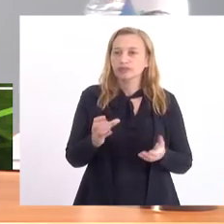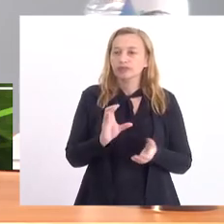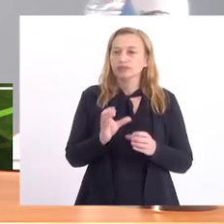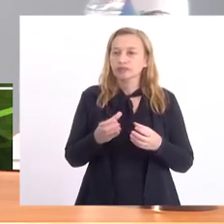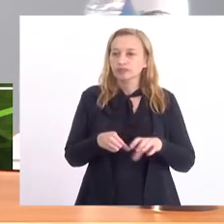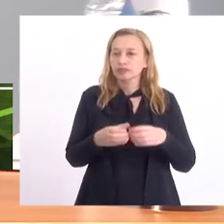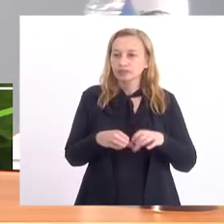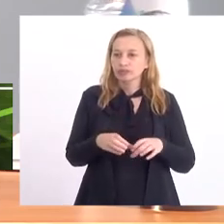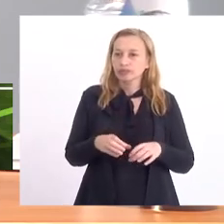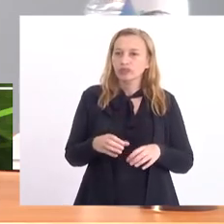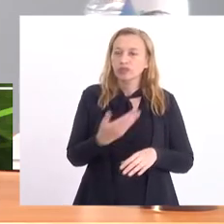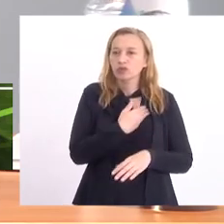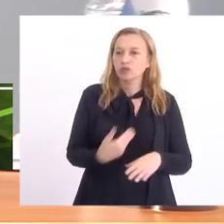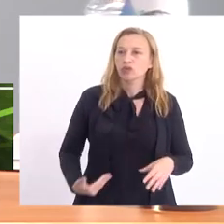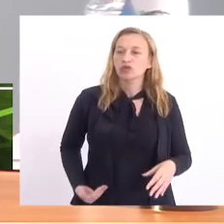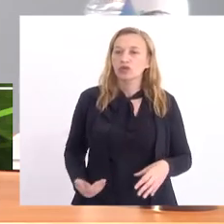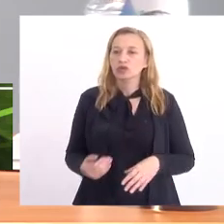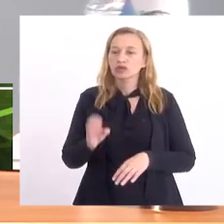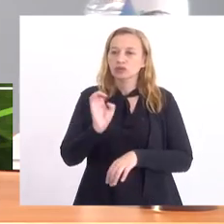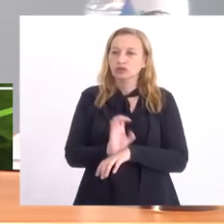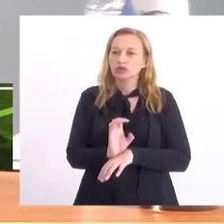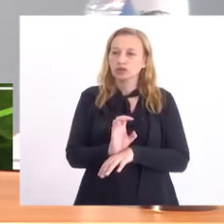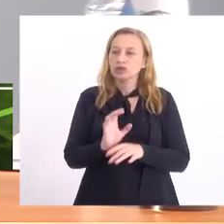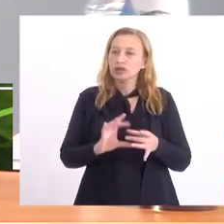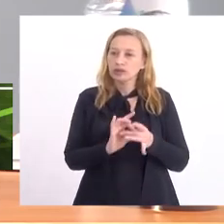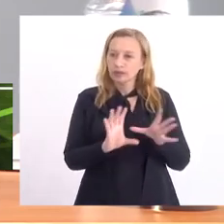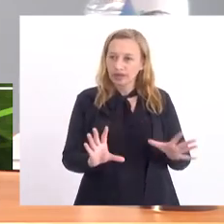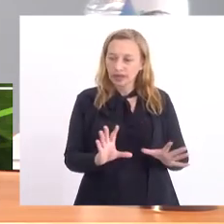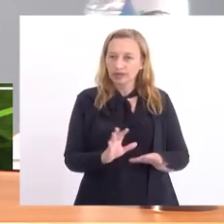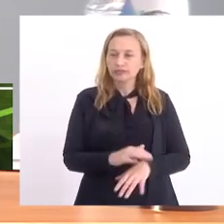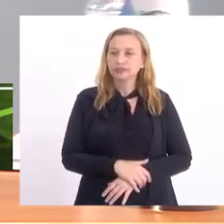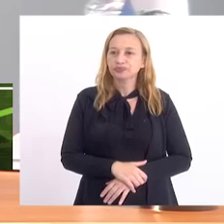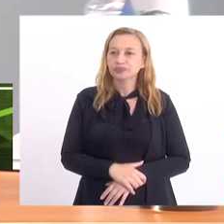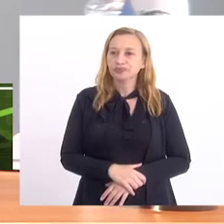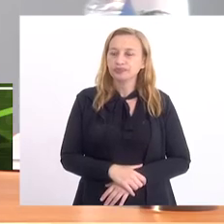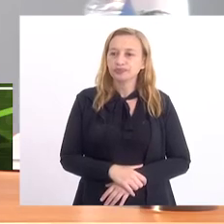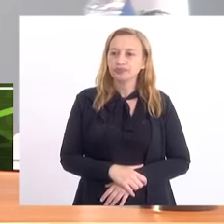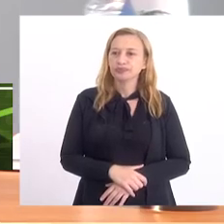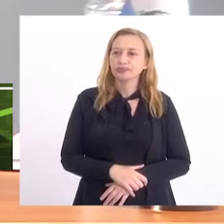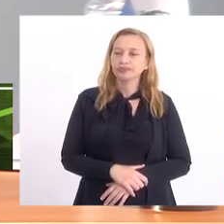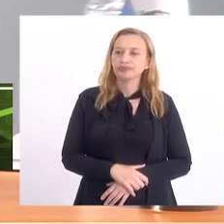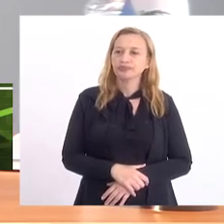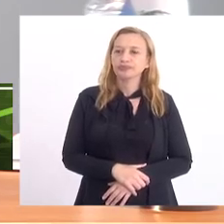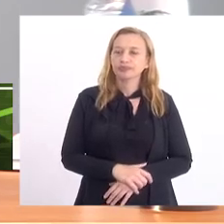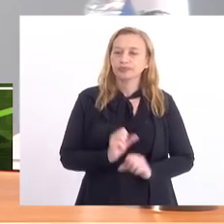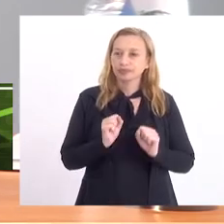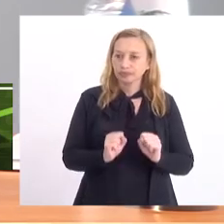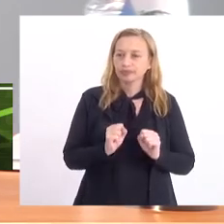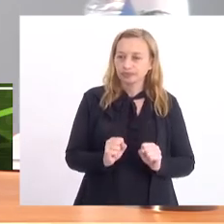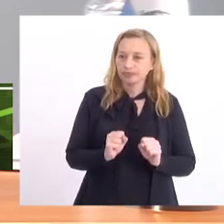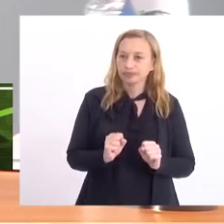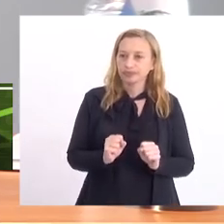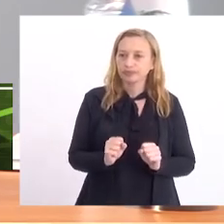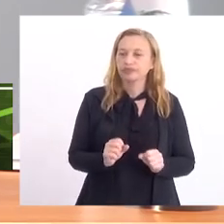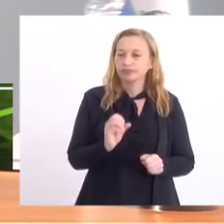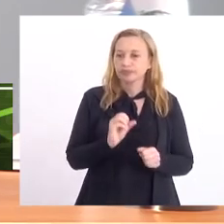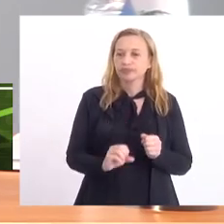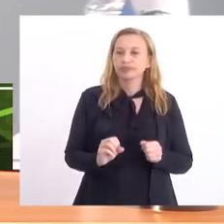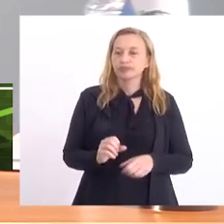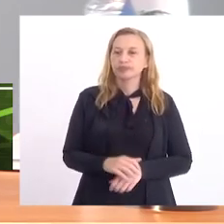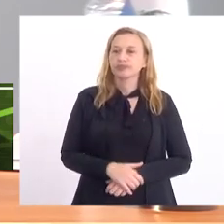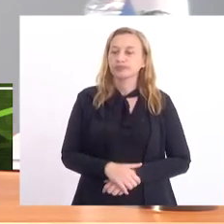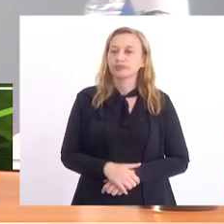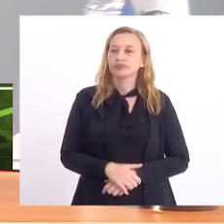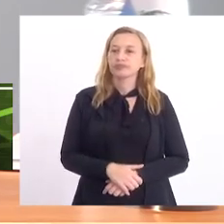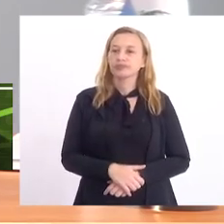o governo do estado sinalizar que nós temos condições de abrir